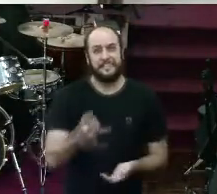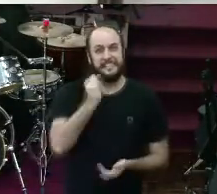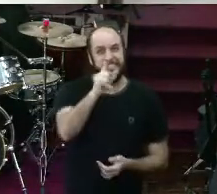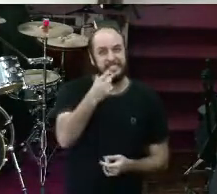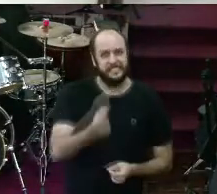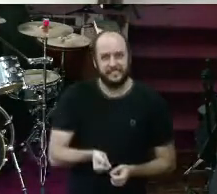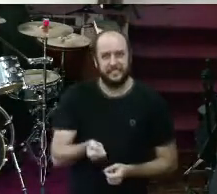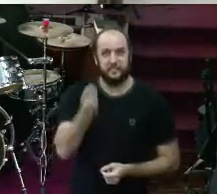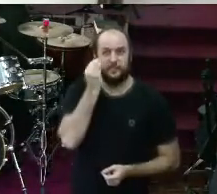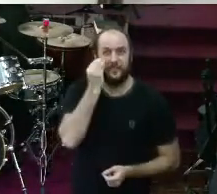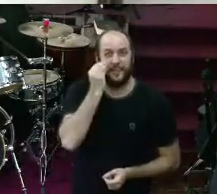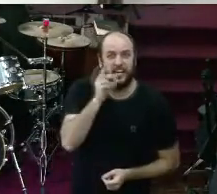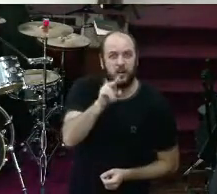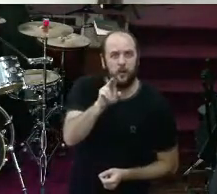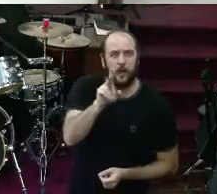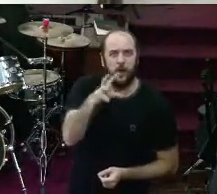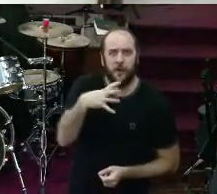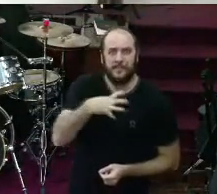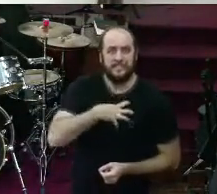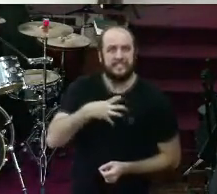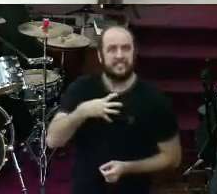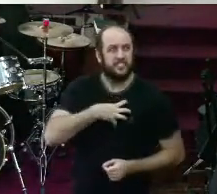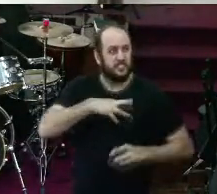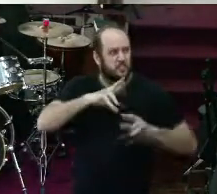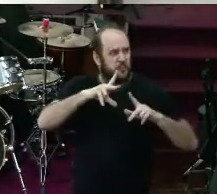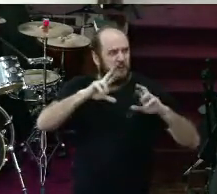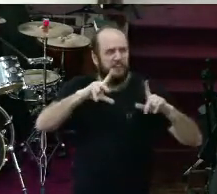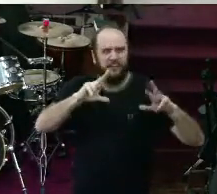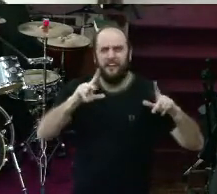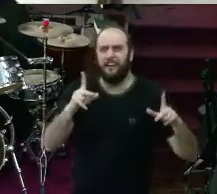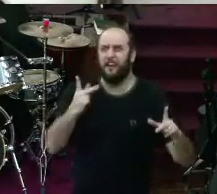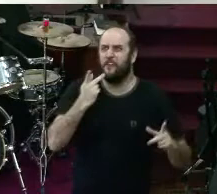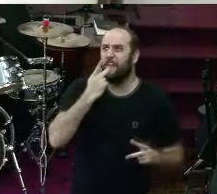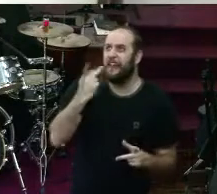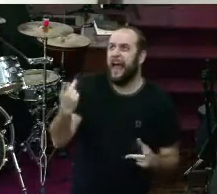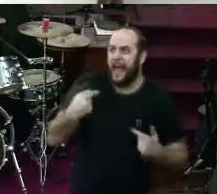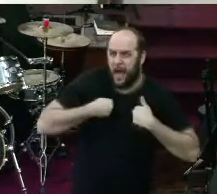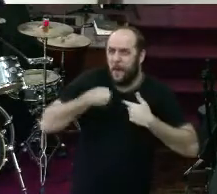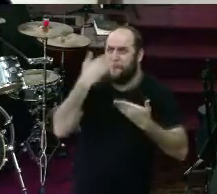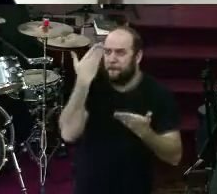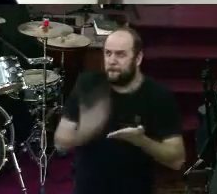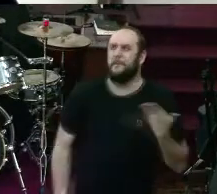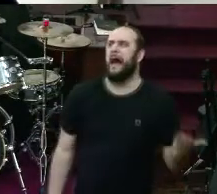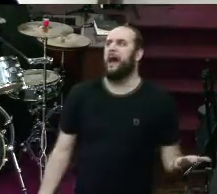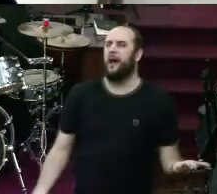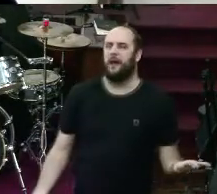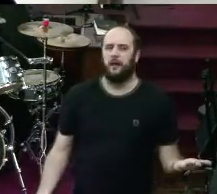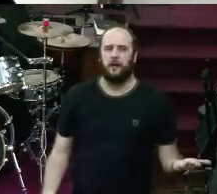profeta Isaías, você também certamente diria, ai de mim, eu estou perdido,